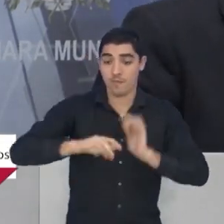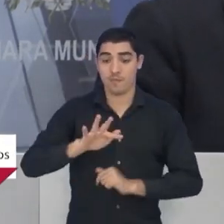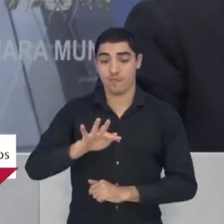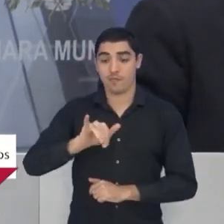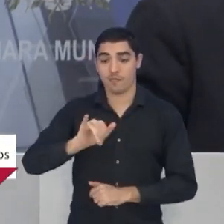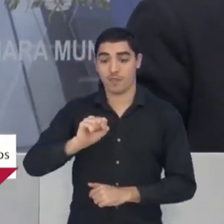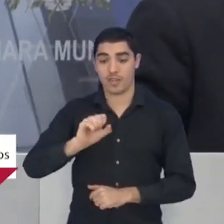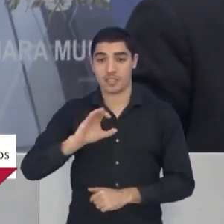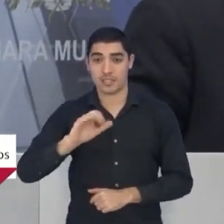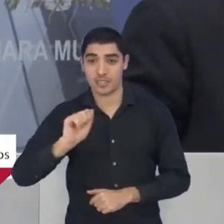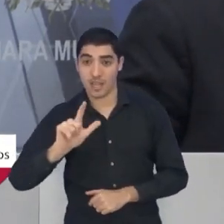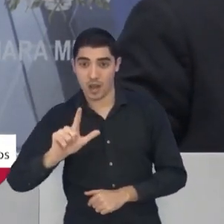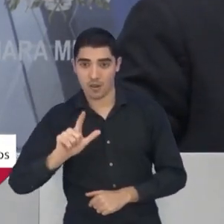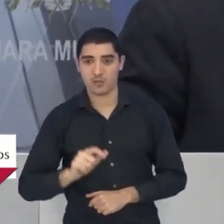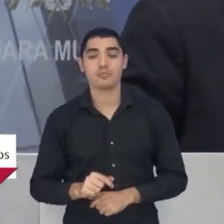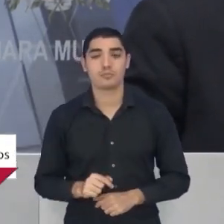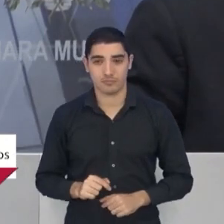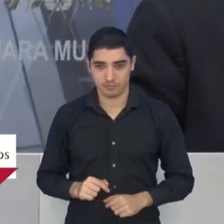Poder Judiciário